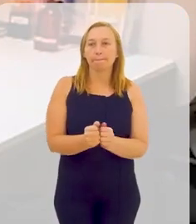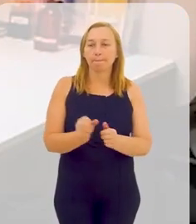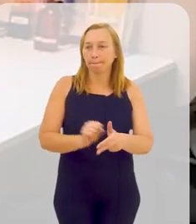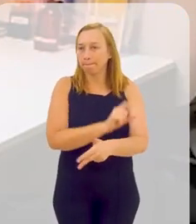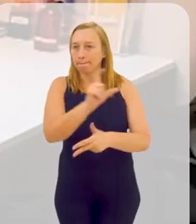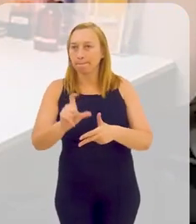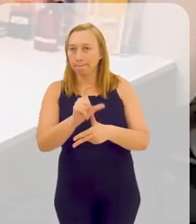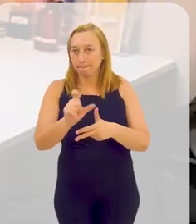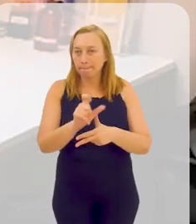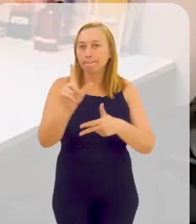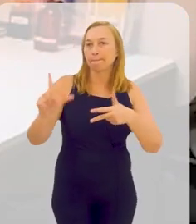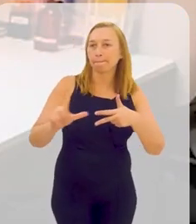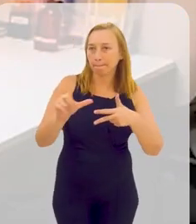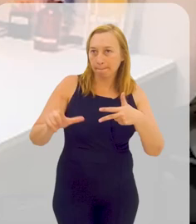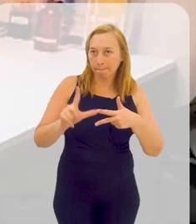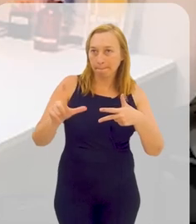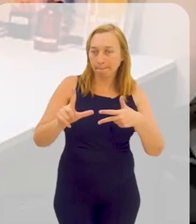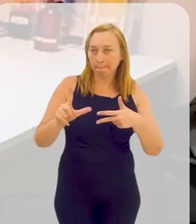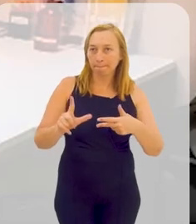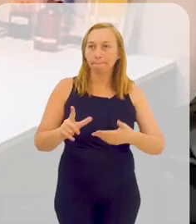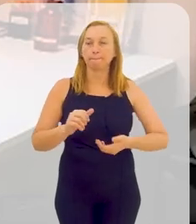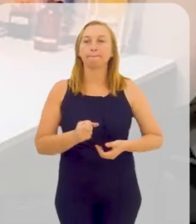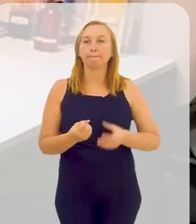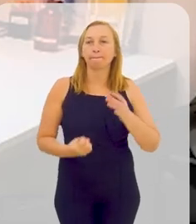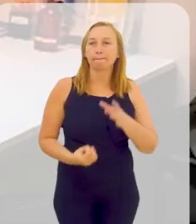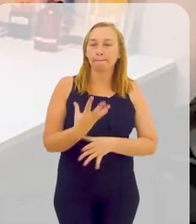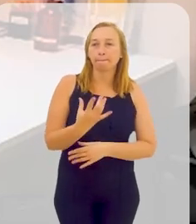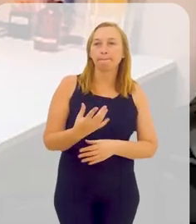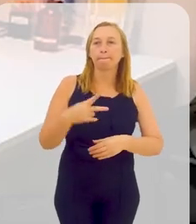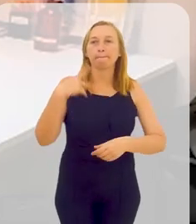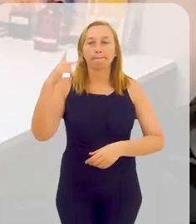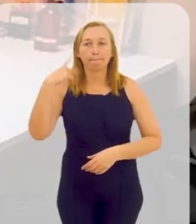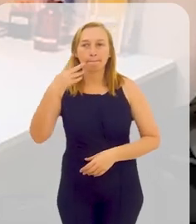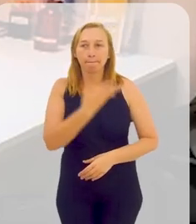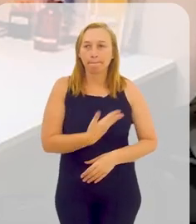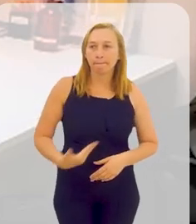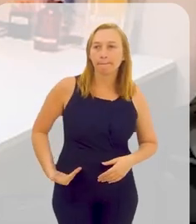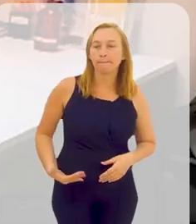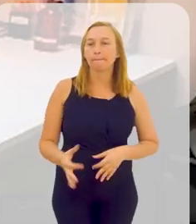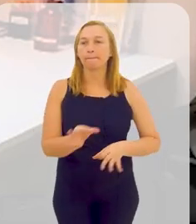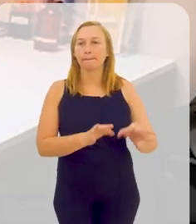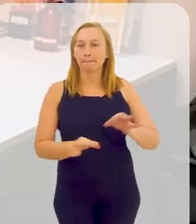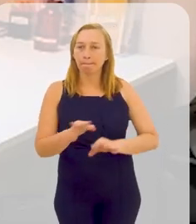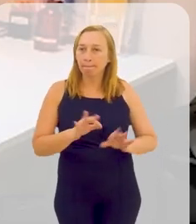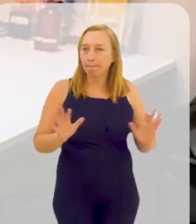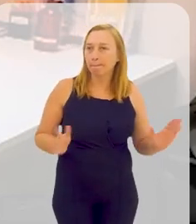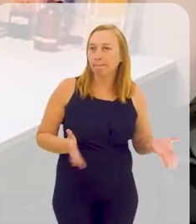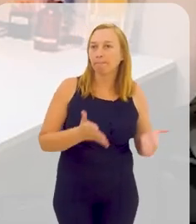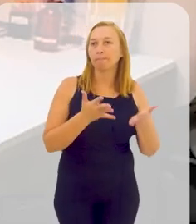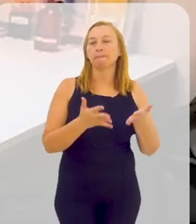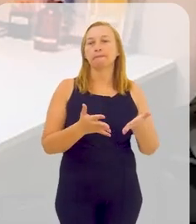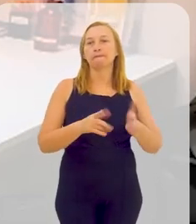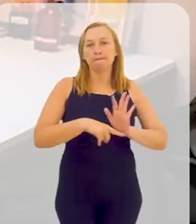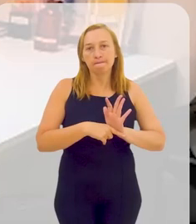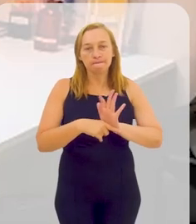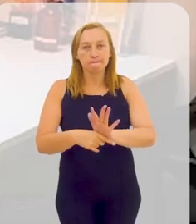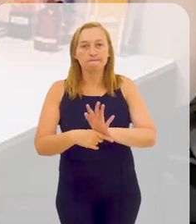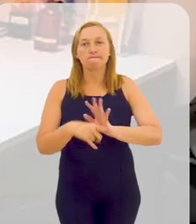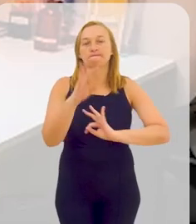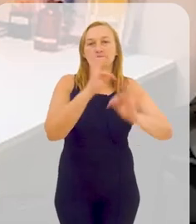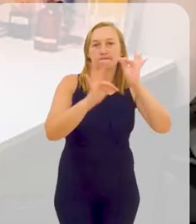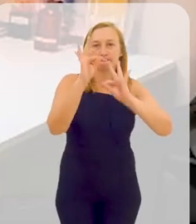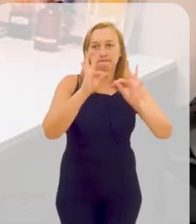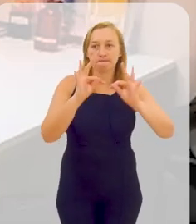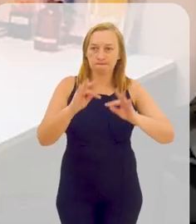o poder executivo com poder legislativo para construir políticas públicas programas incentivos que